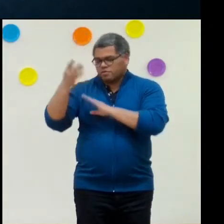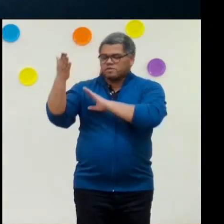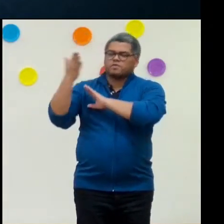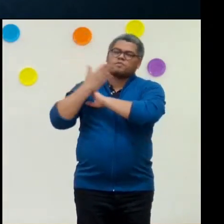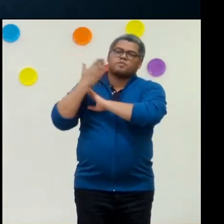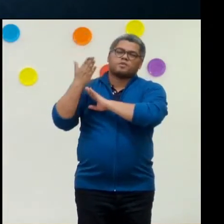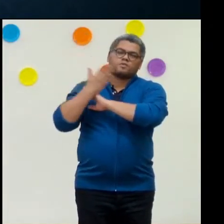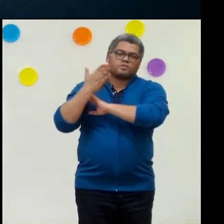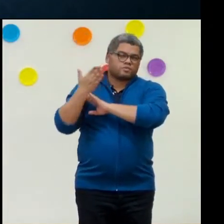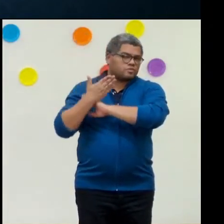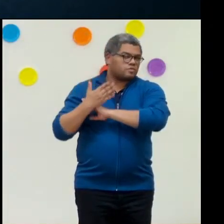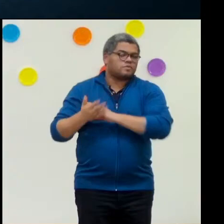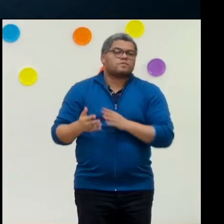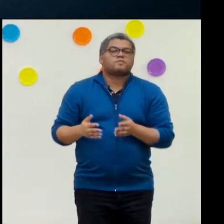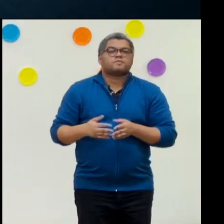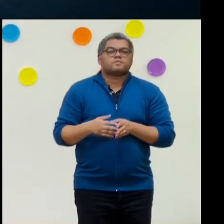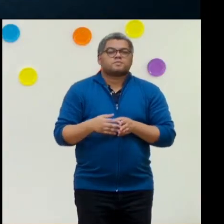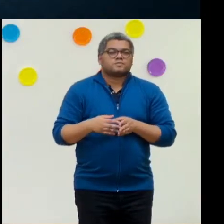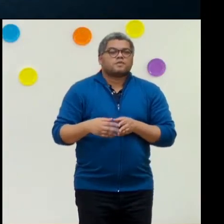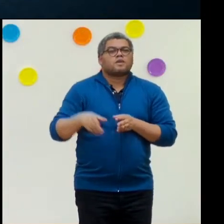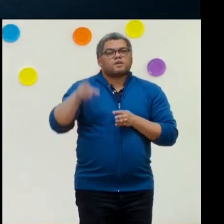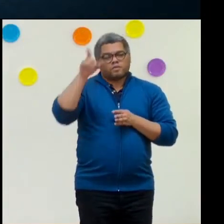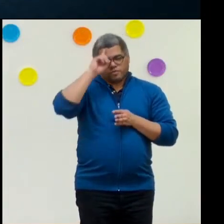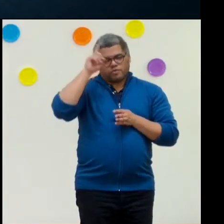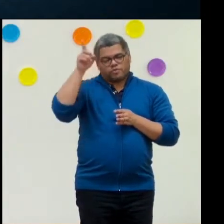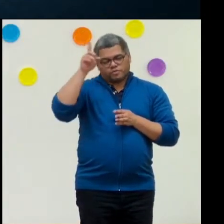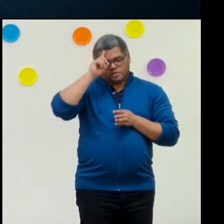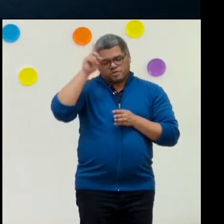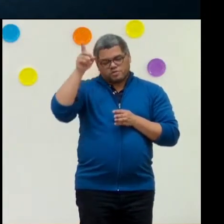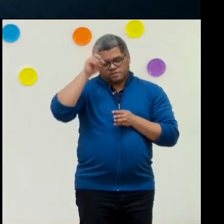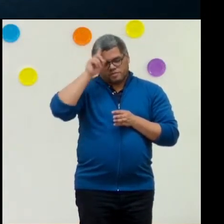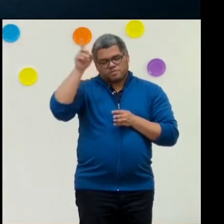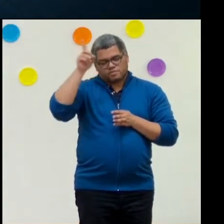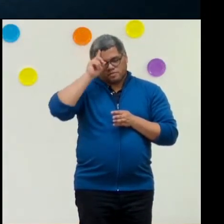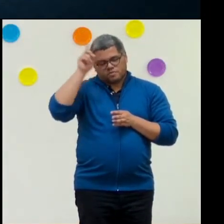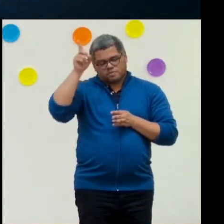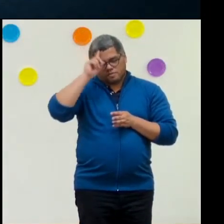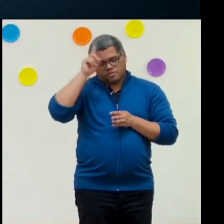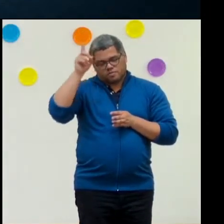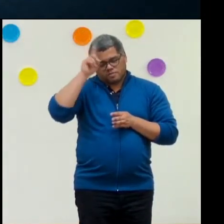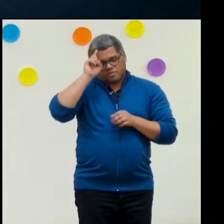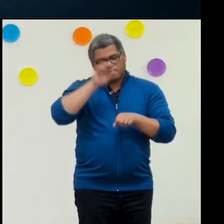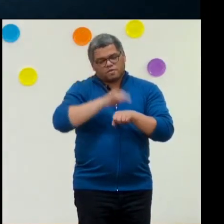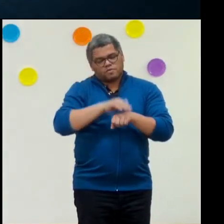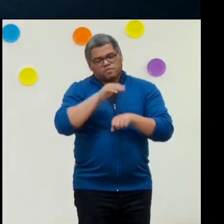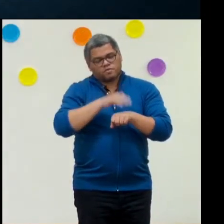ajuda. E vai todo dia isso um pouco, gente. Faça morrer.